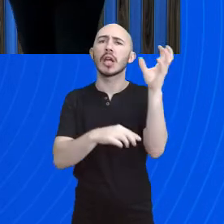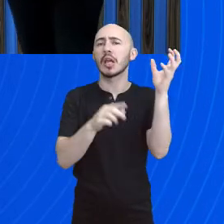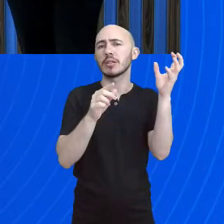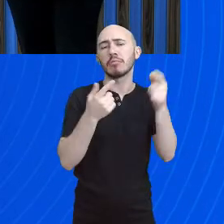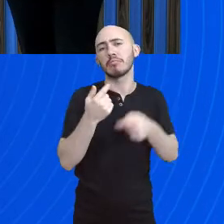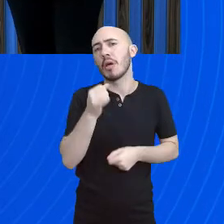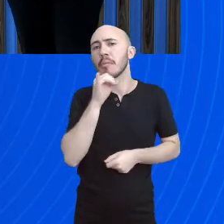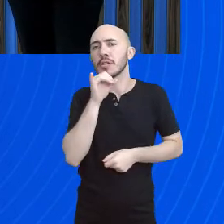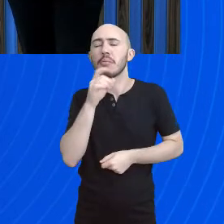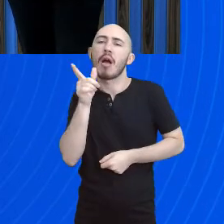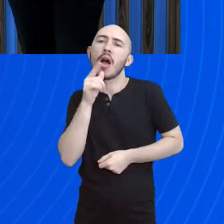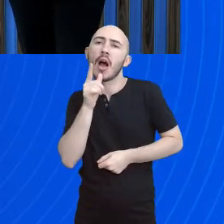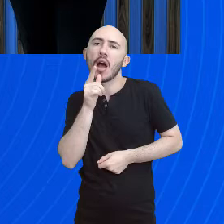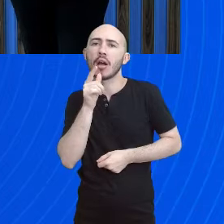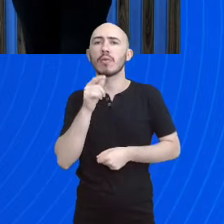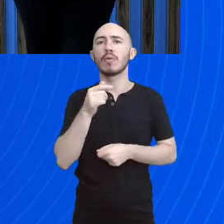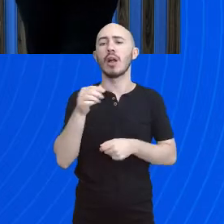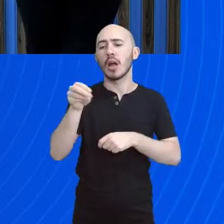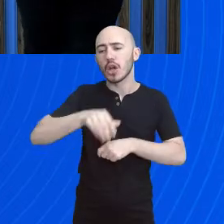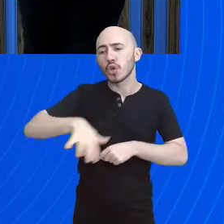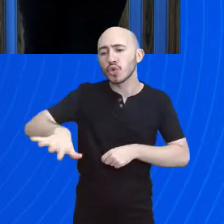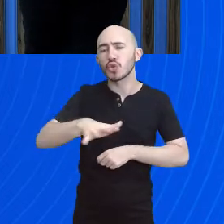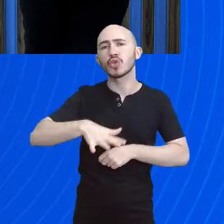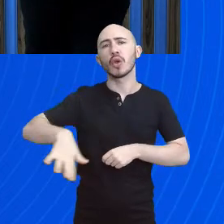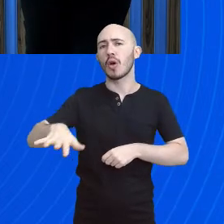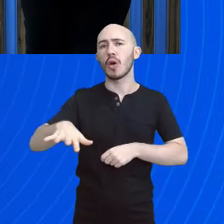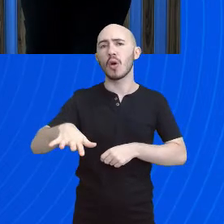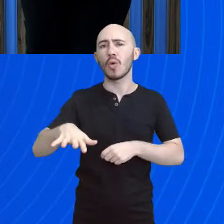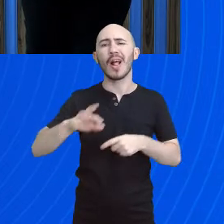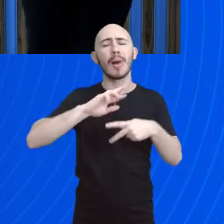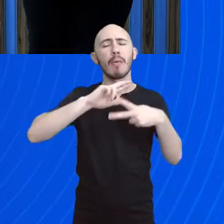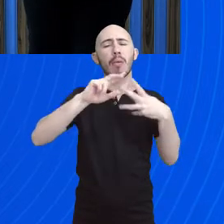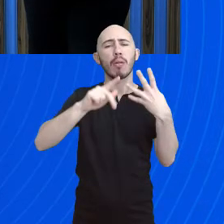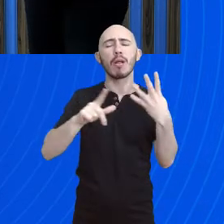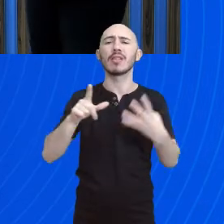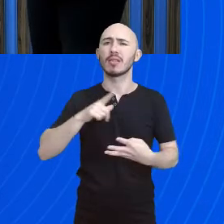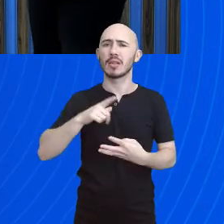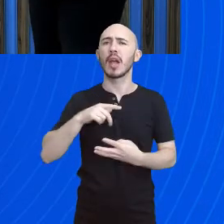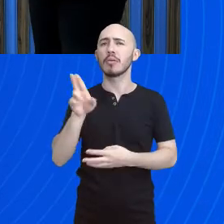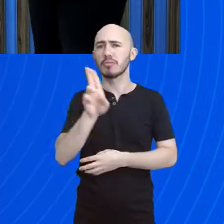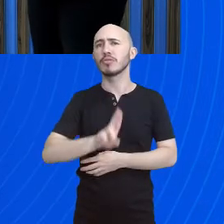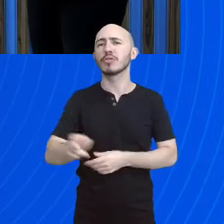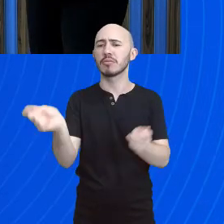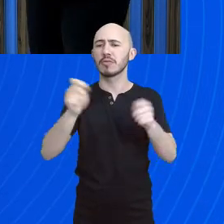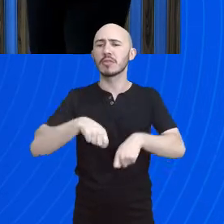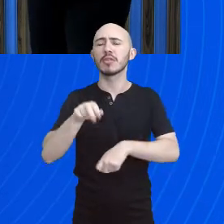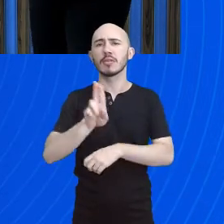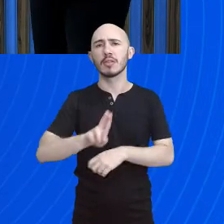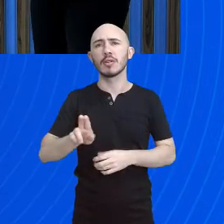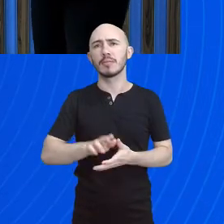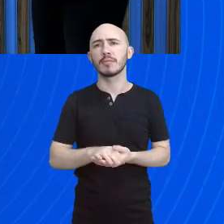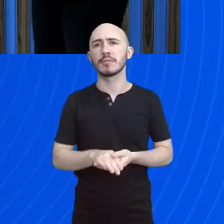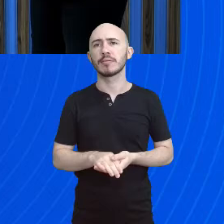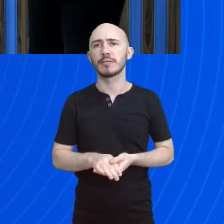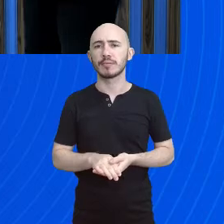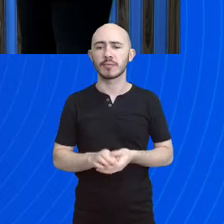ar, solo, tudo isso, minérios, tudo que a gente utiliza são recursos, né? E